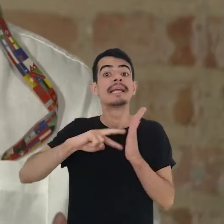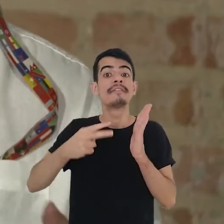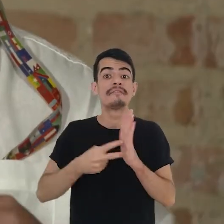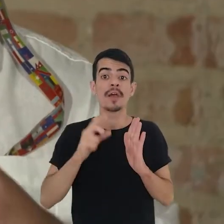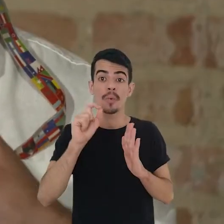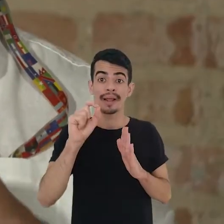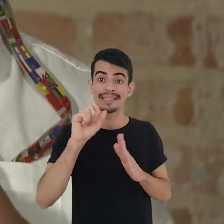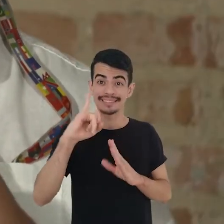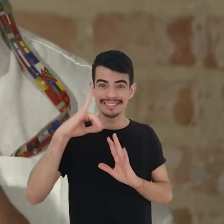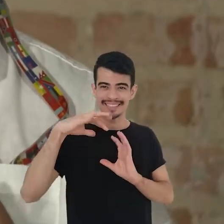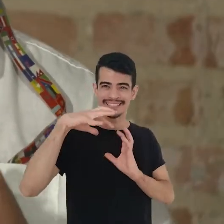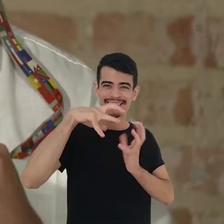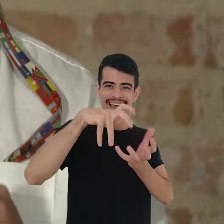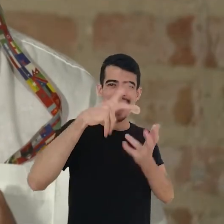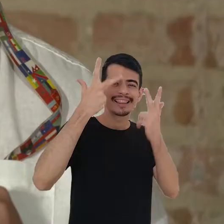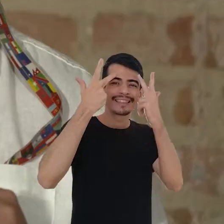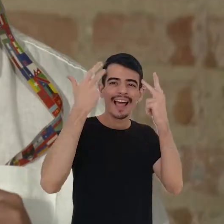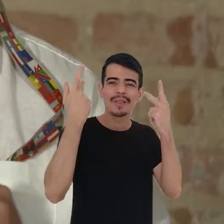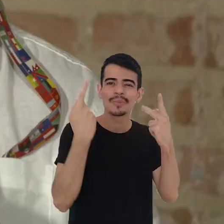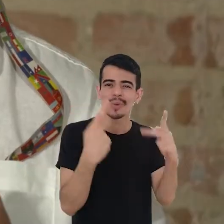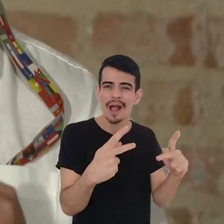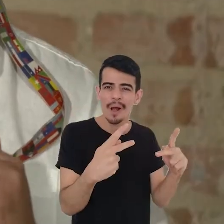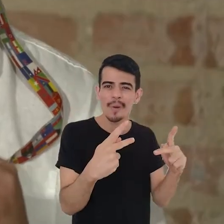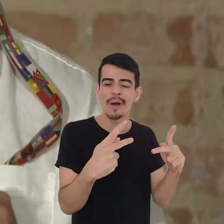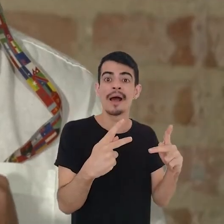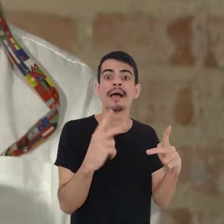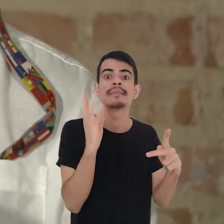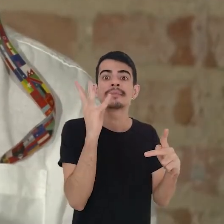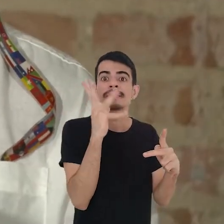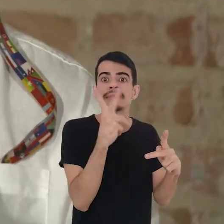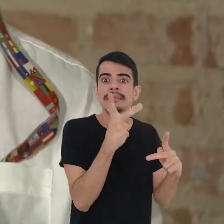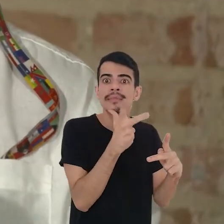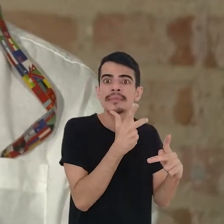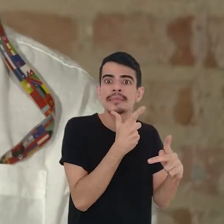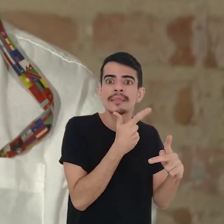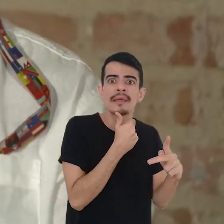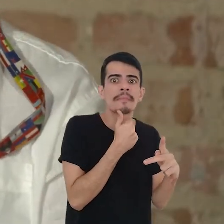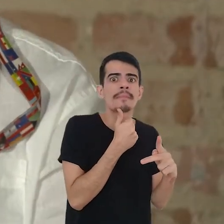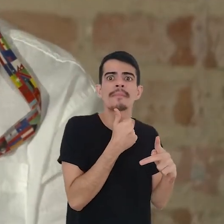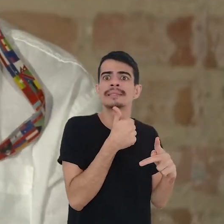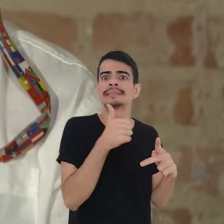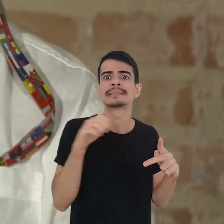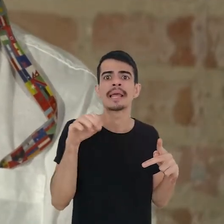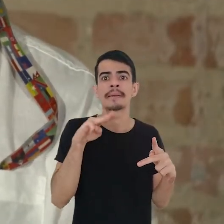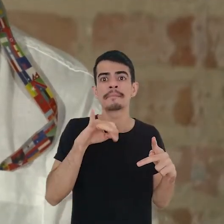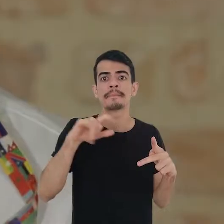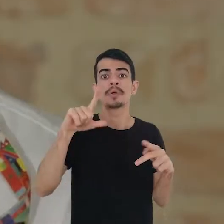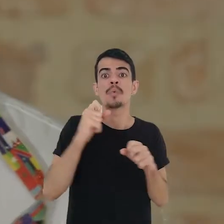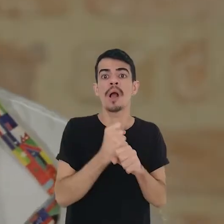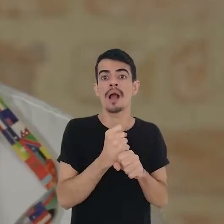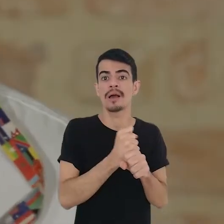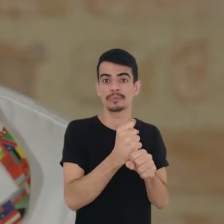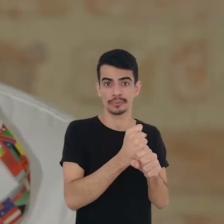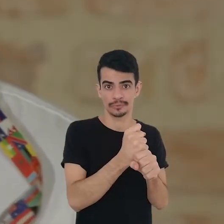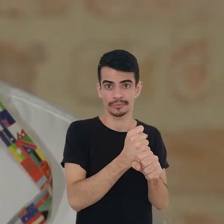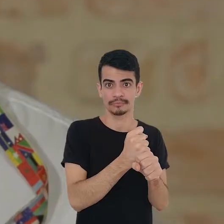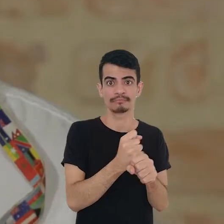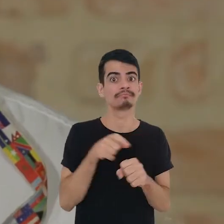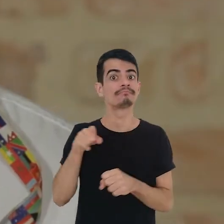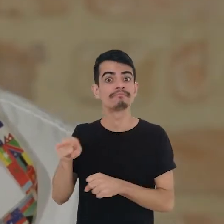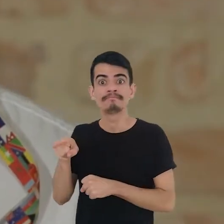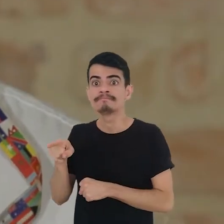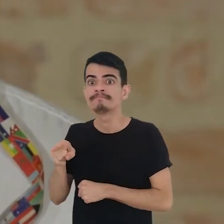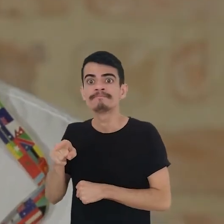mudar 65 ppm na composição química do CO2 na atmosfera. Então,